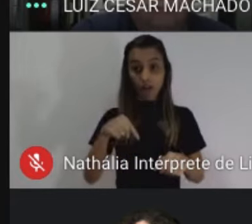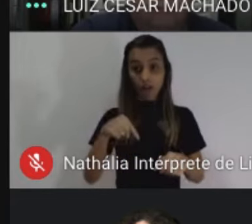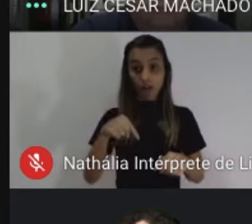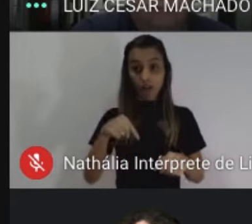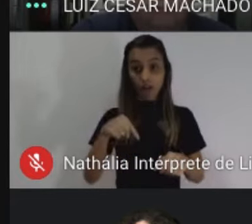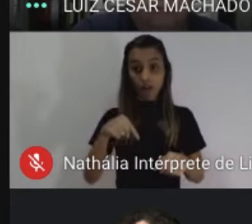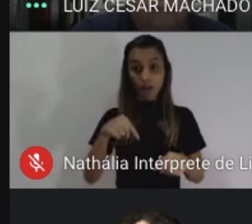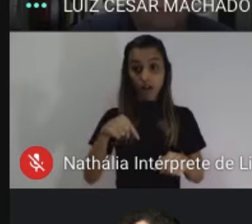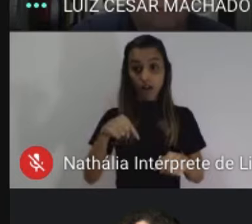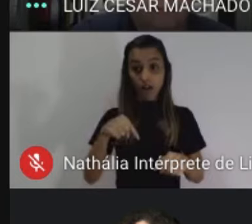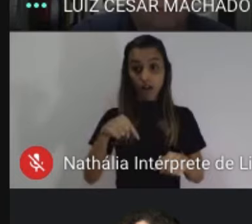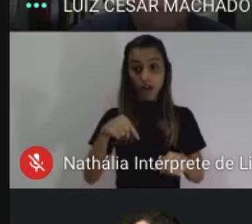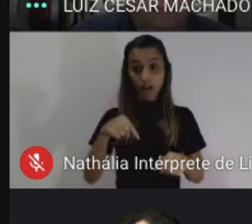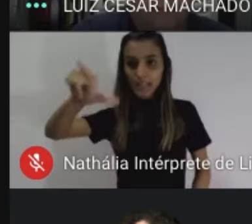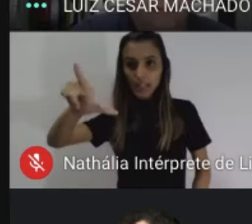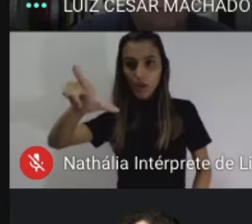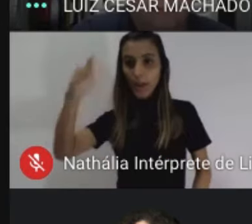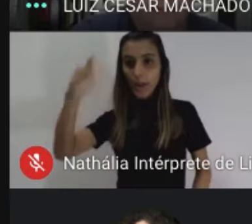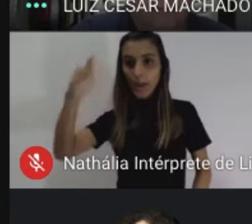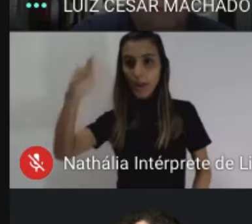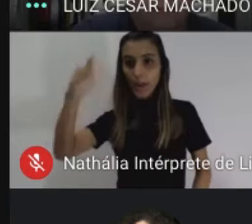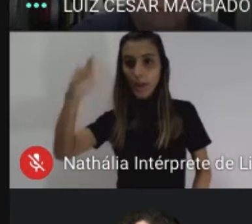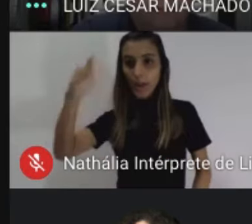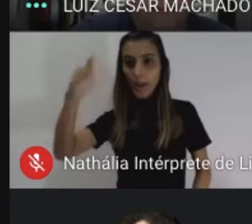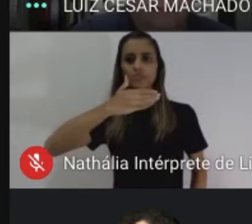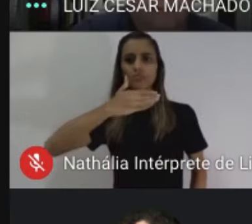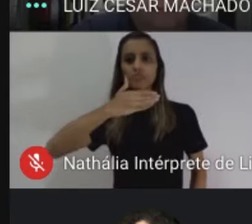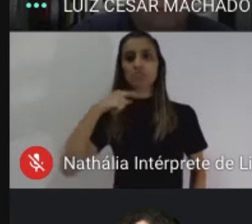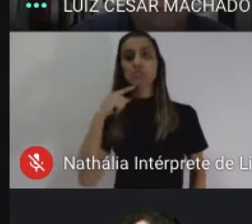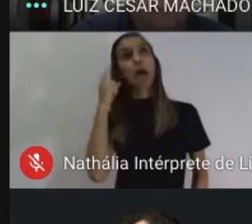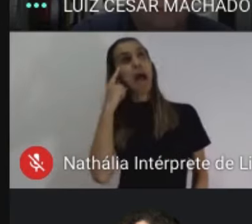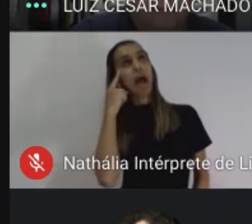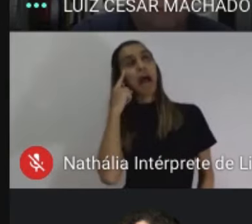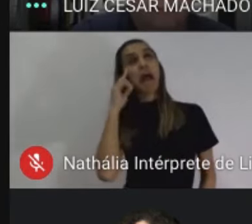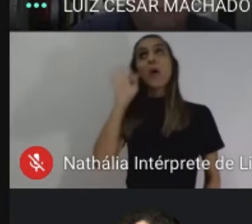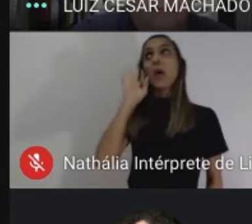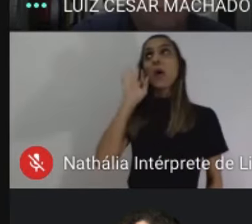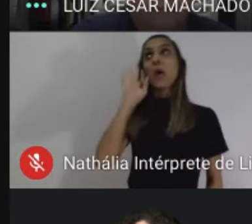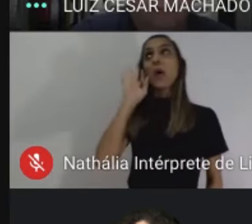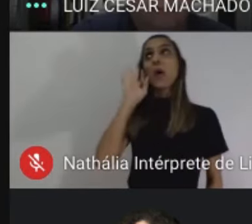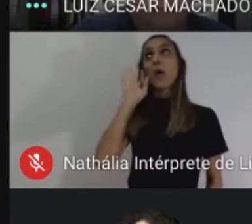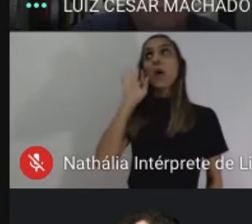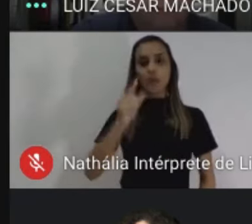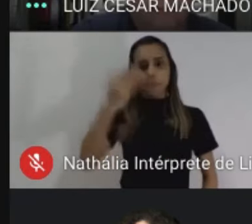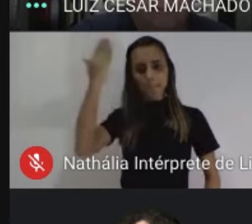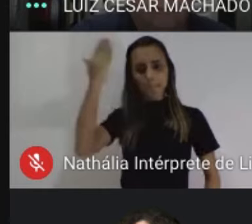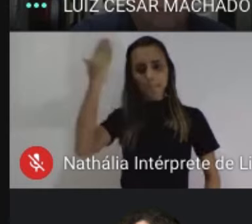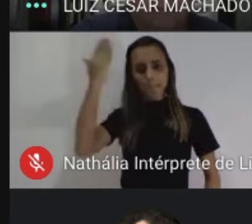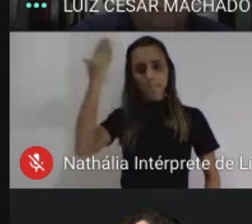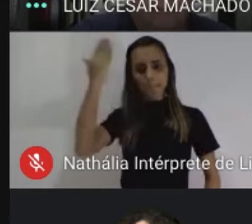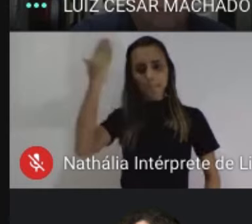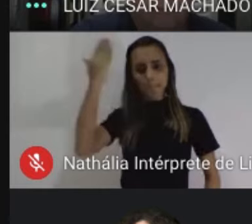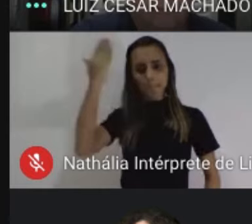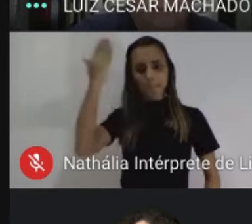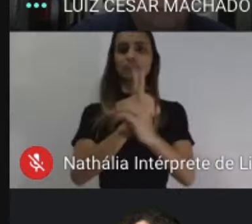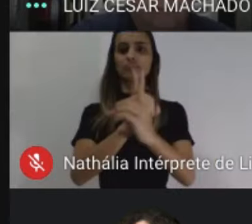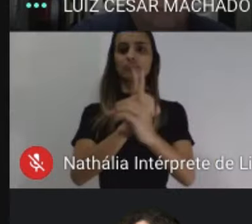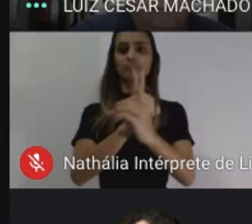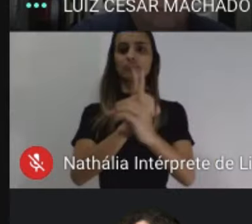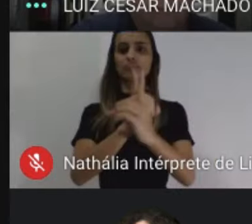aos manifestantes anônimos, se eles forem devidamente identificados com essas fotos, com as câmeras